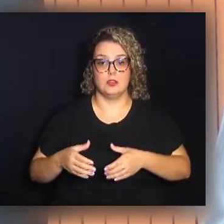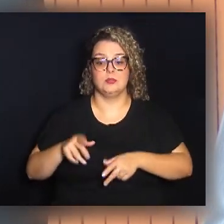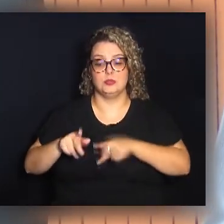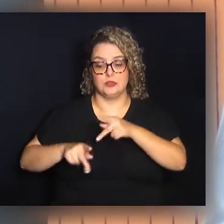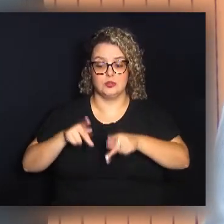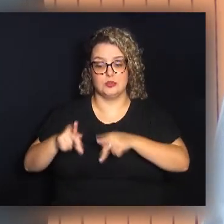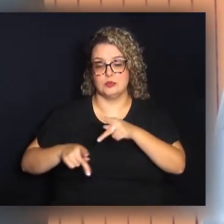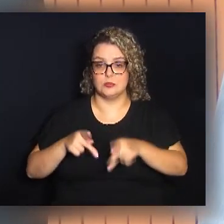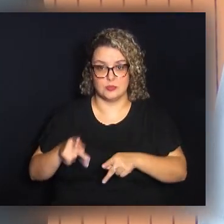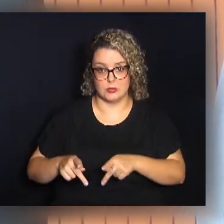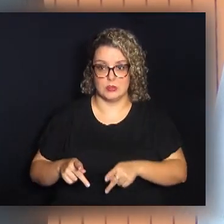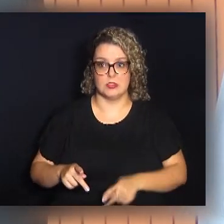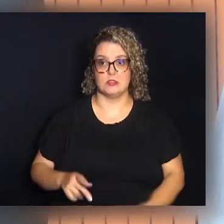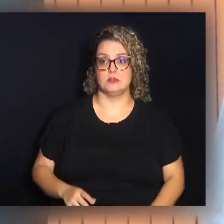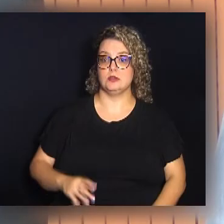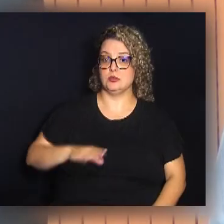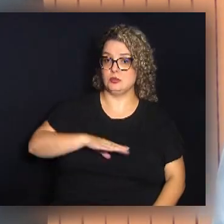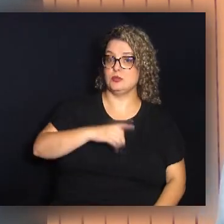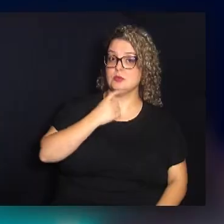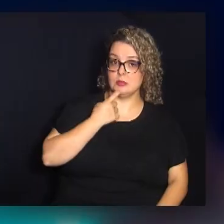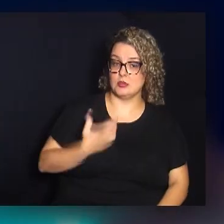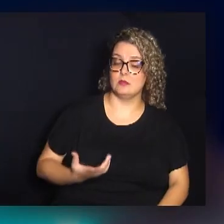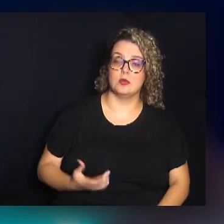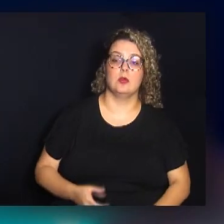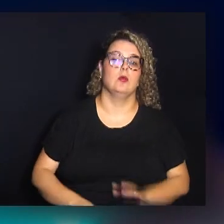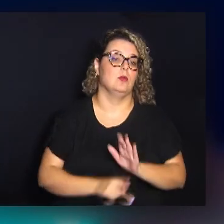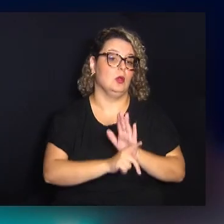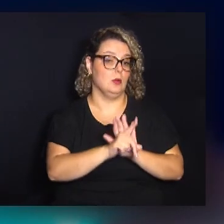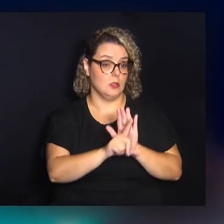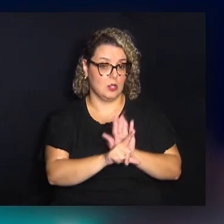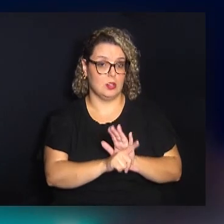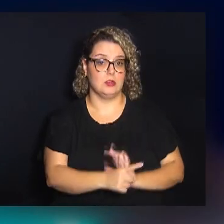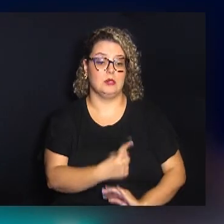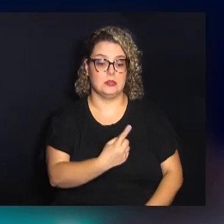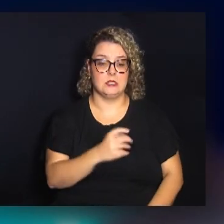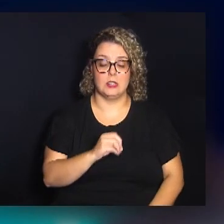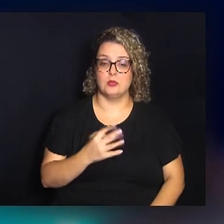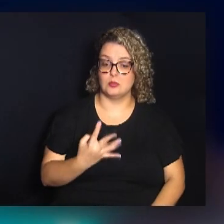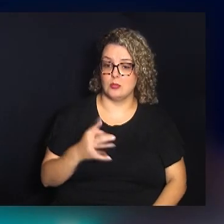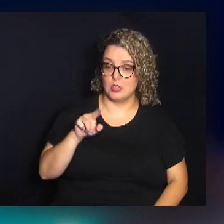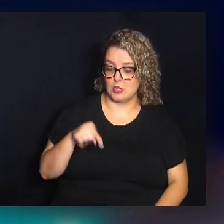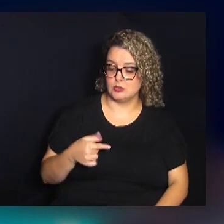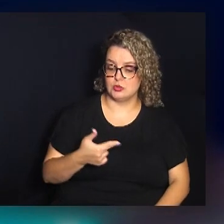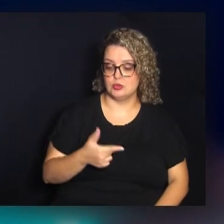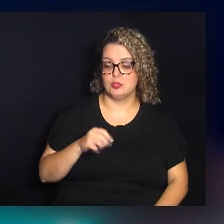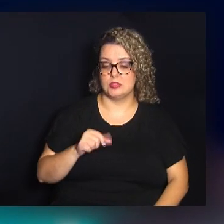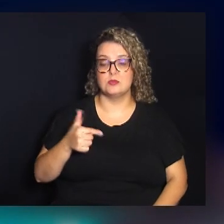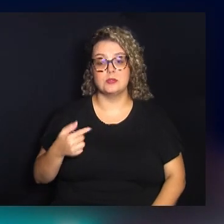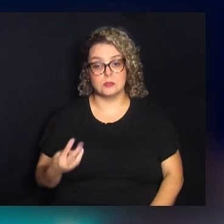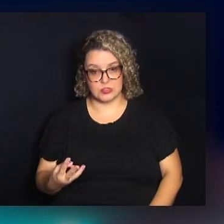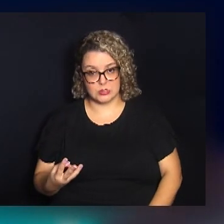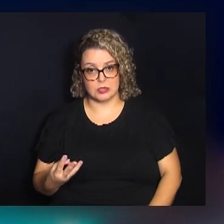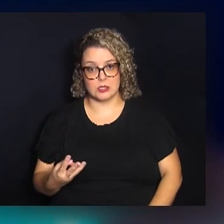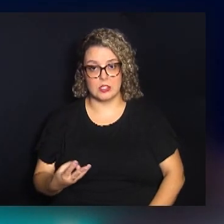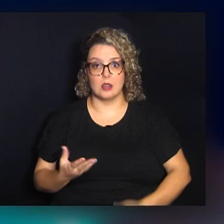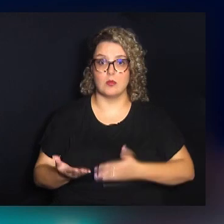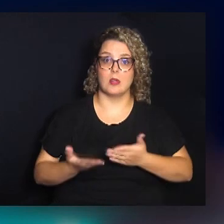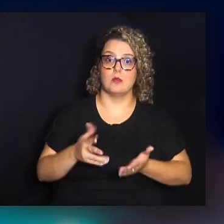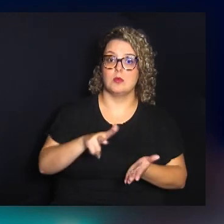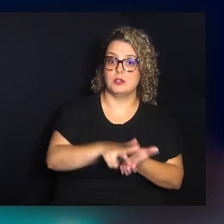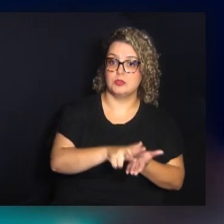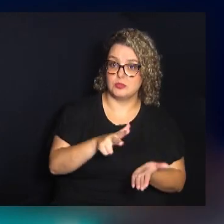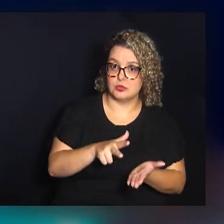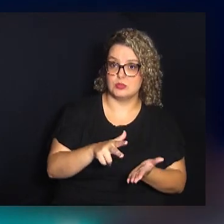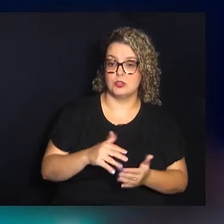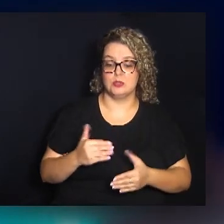Companhia de Habitação Popular de Campinas. O projeto de lei do Executivo 104 de 2023, que